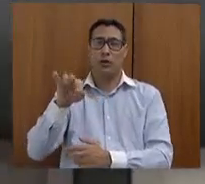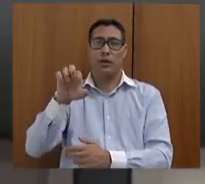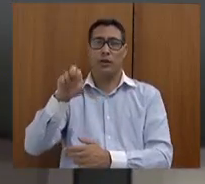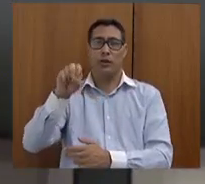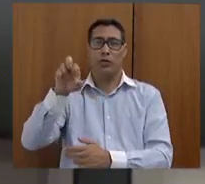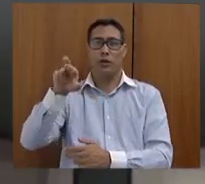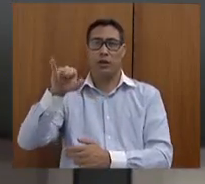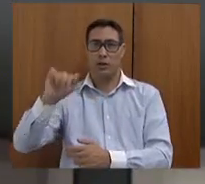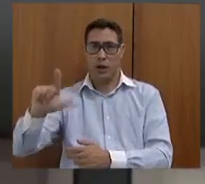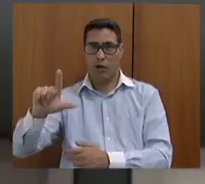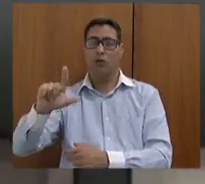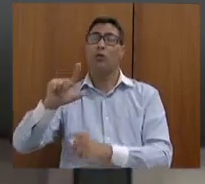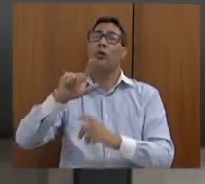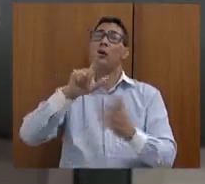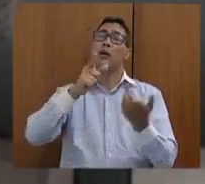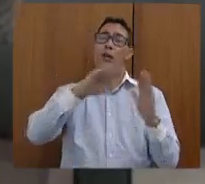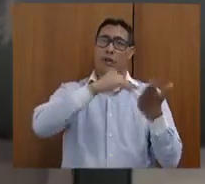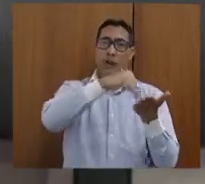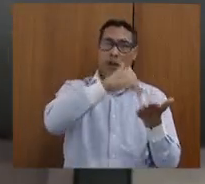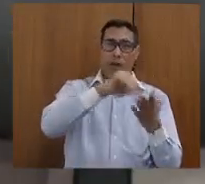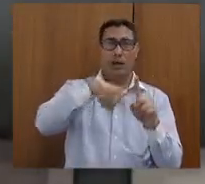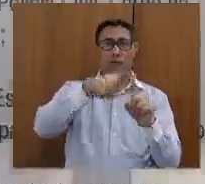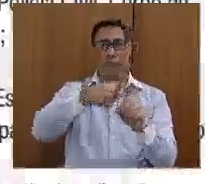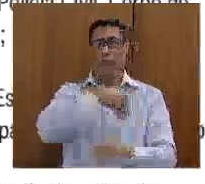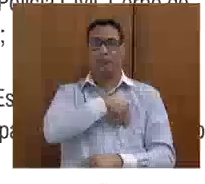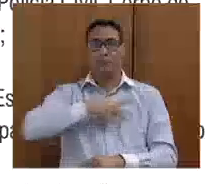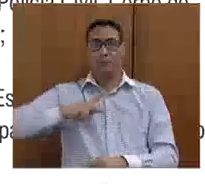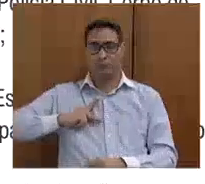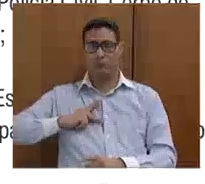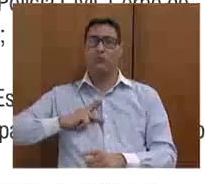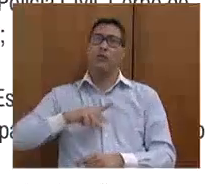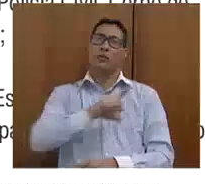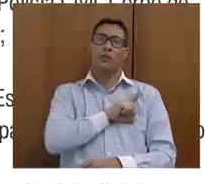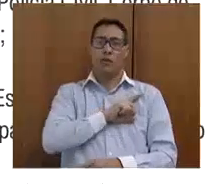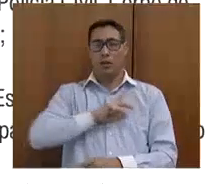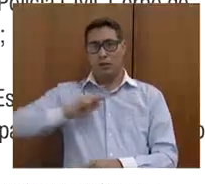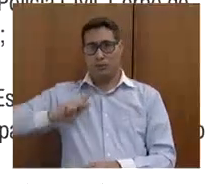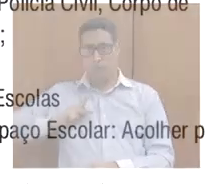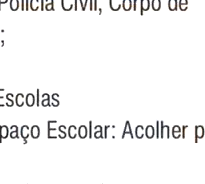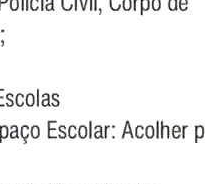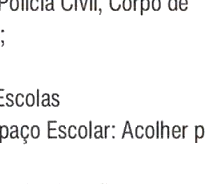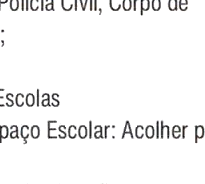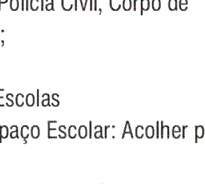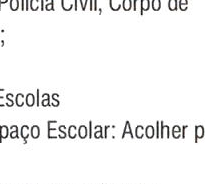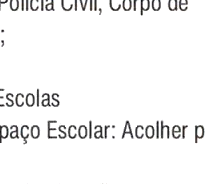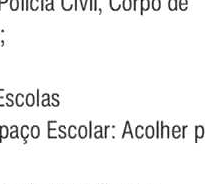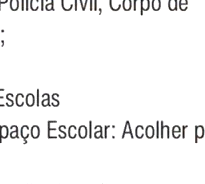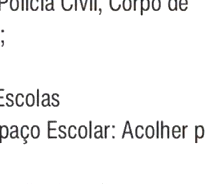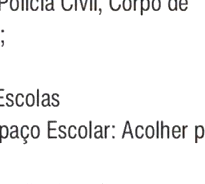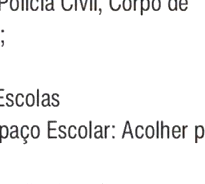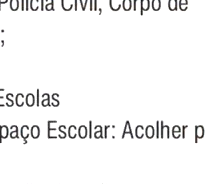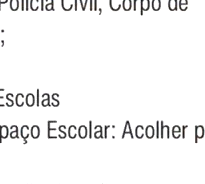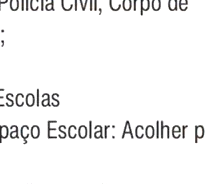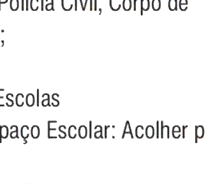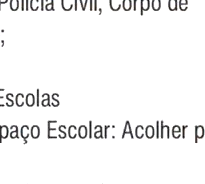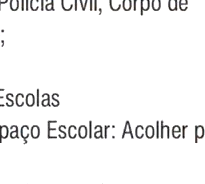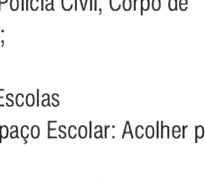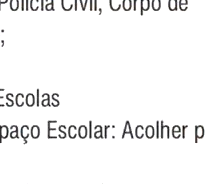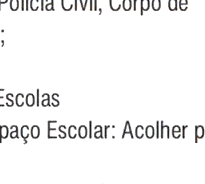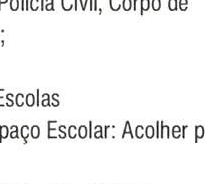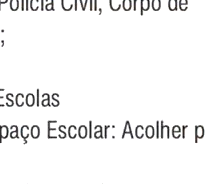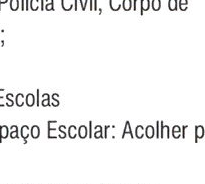de educação Ministério Público Defensoria Pública Polícia Militar Polícia Civil um time e Snap